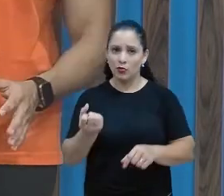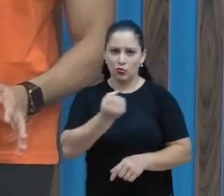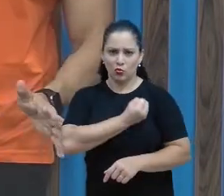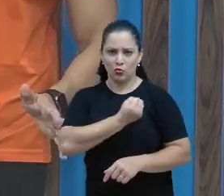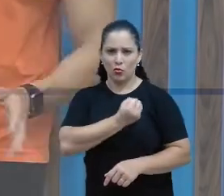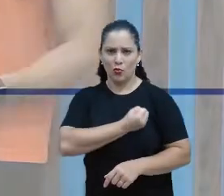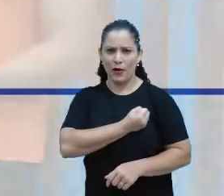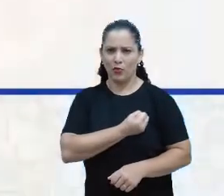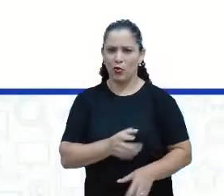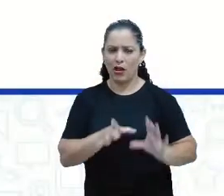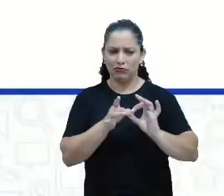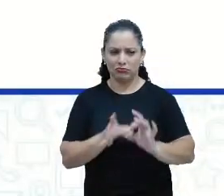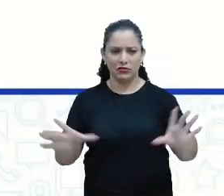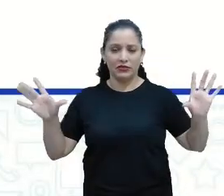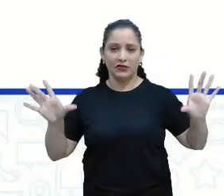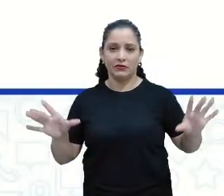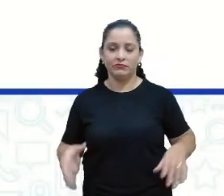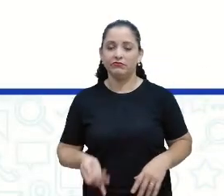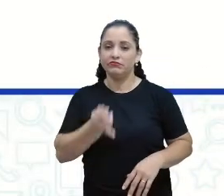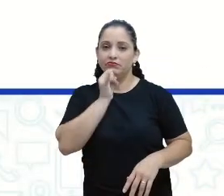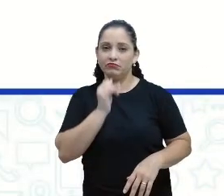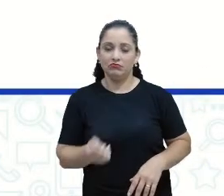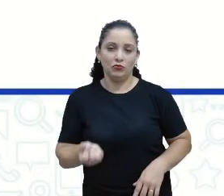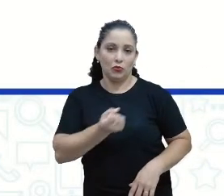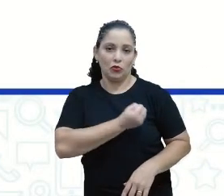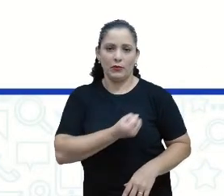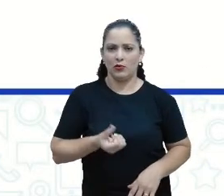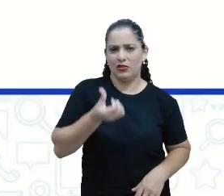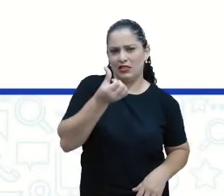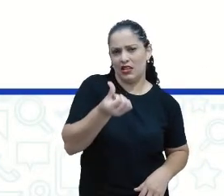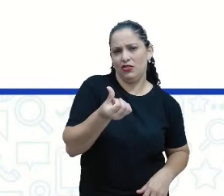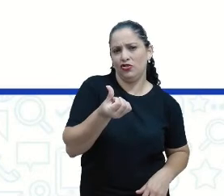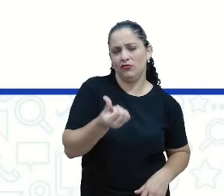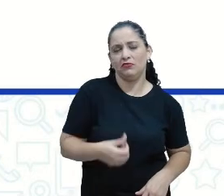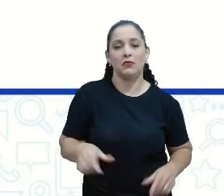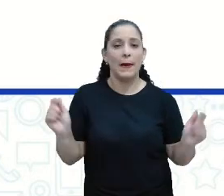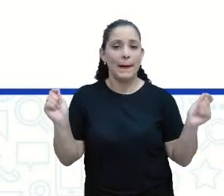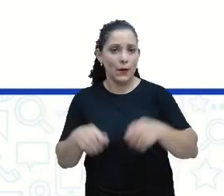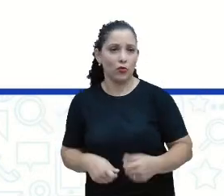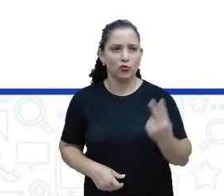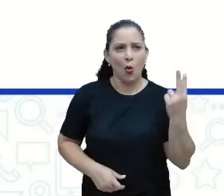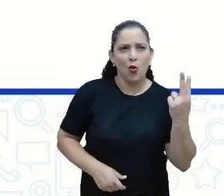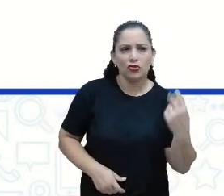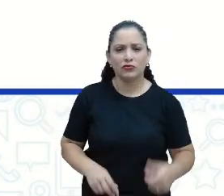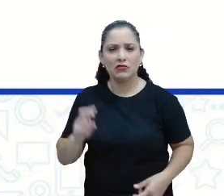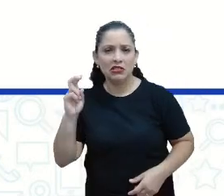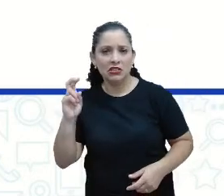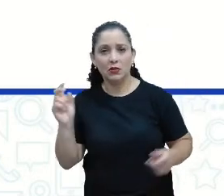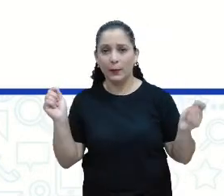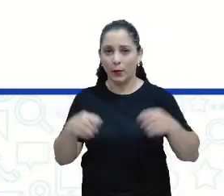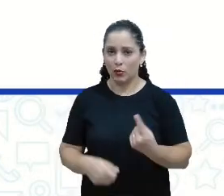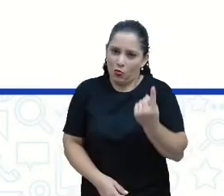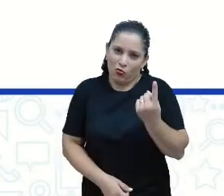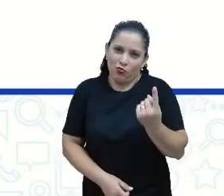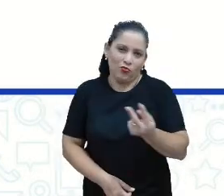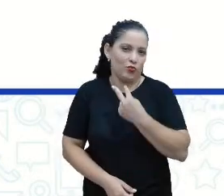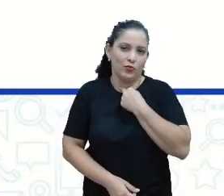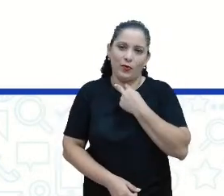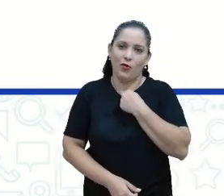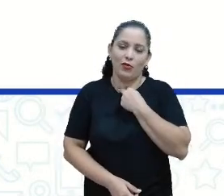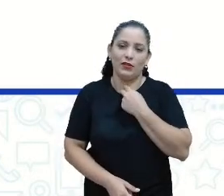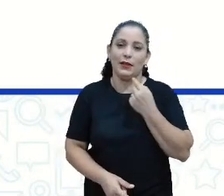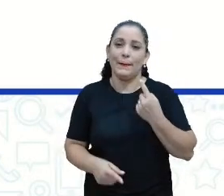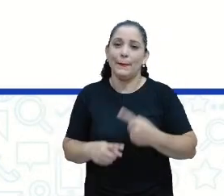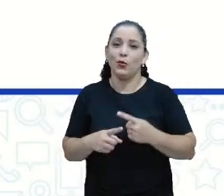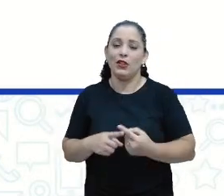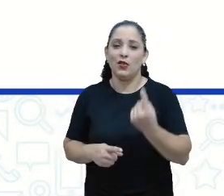aleatório, tá? 6. Pedro, eu posso colocar 2? Pode. Posso colocar 5? Pode. Só não pode colocar 1, né? Porque se você colocar 1, você vai